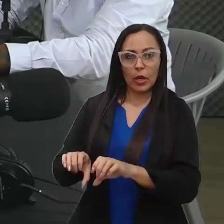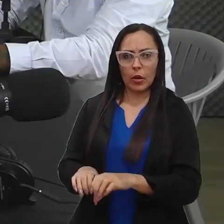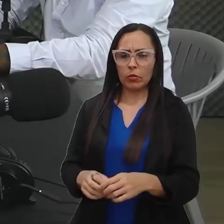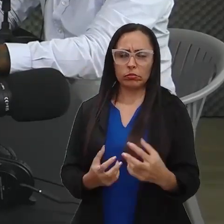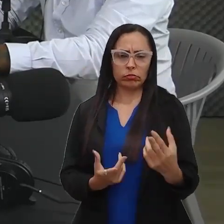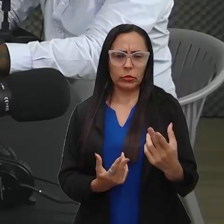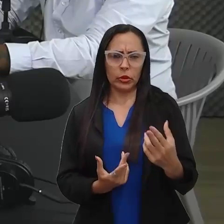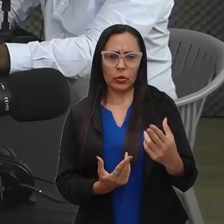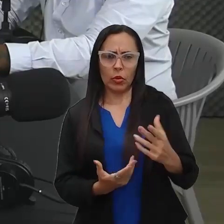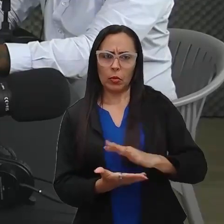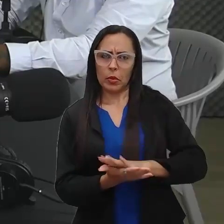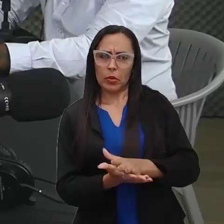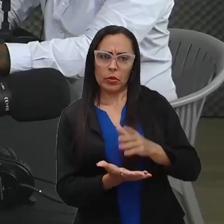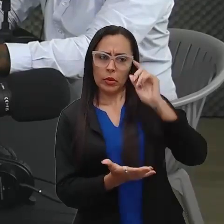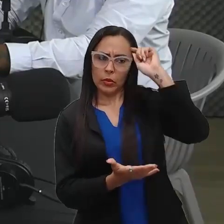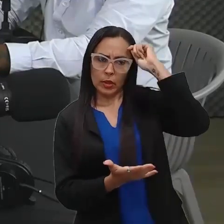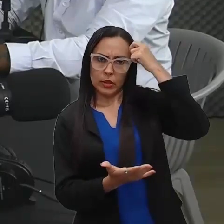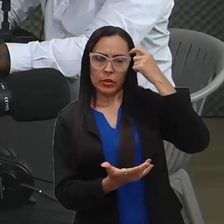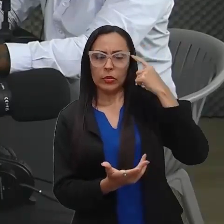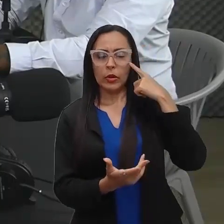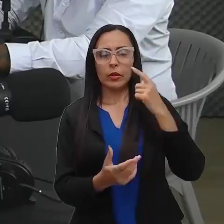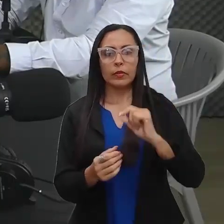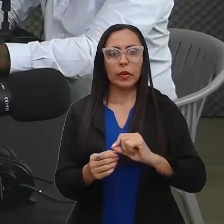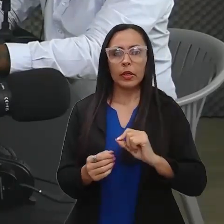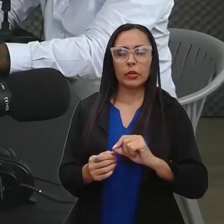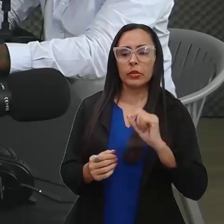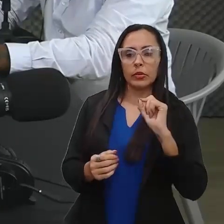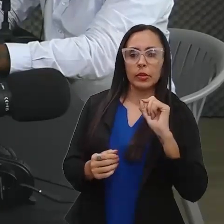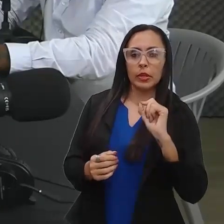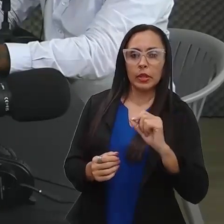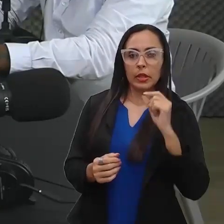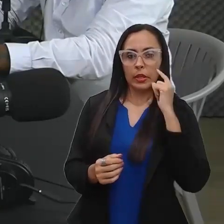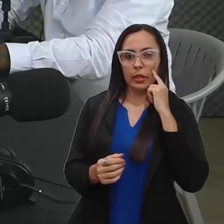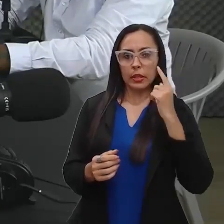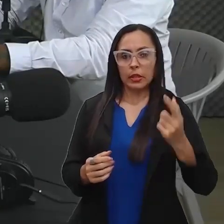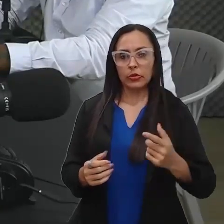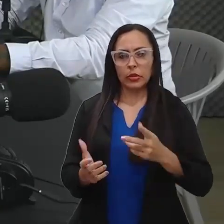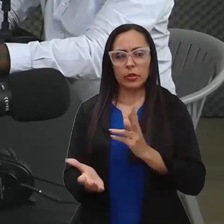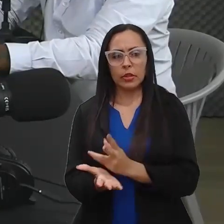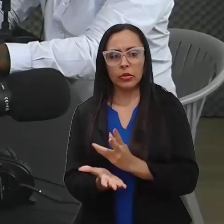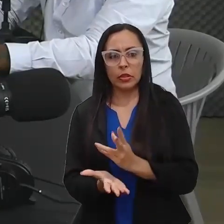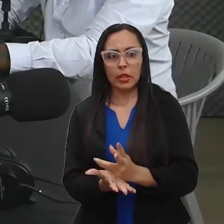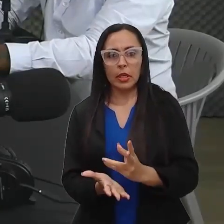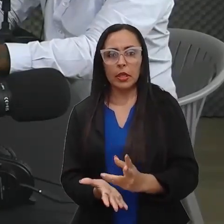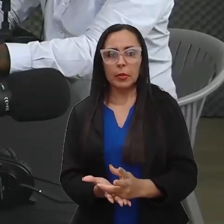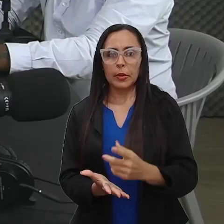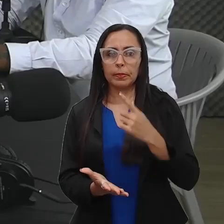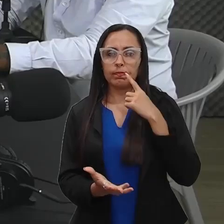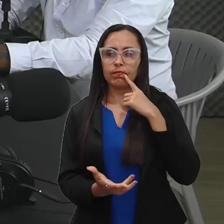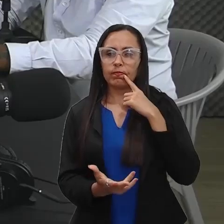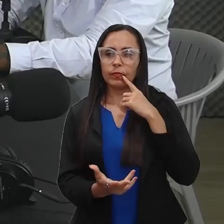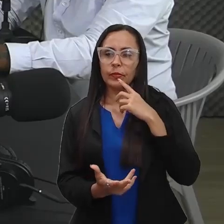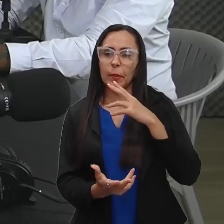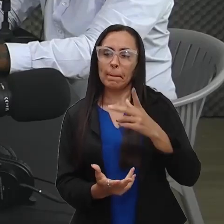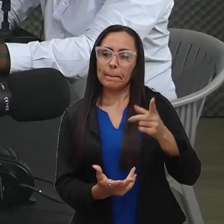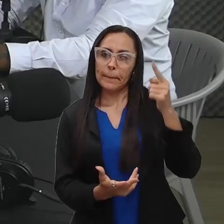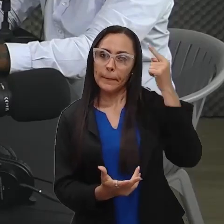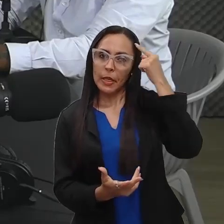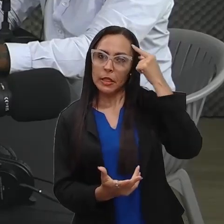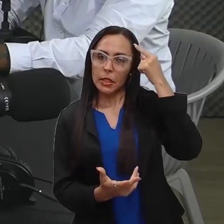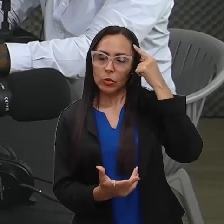racismo, ele faz com que a gente, né, esteja sempre se colocando, né,